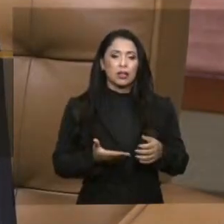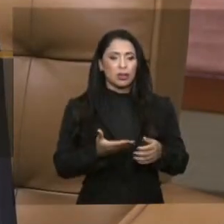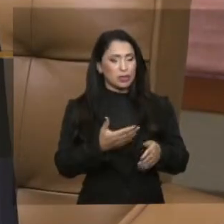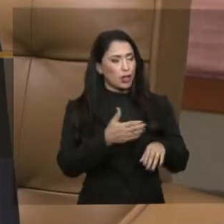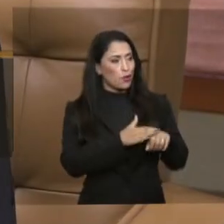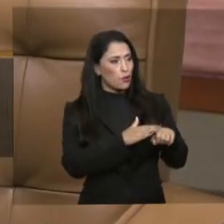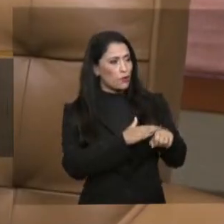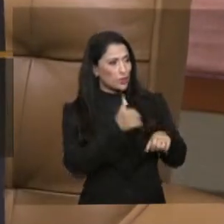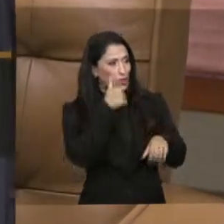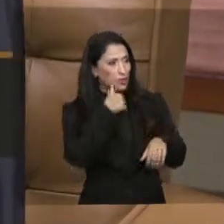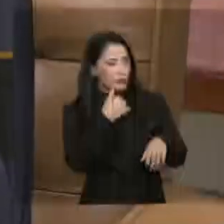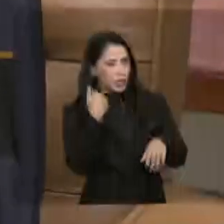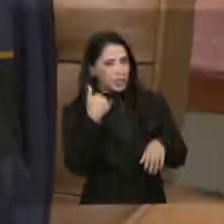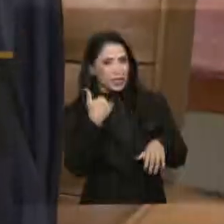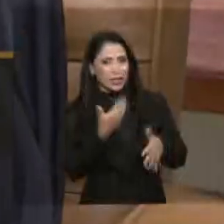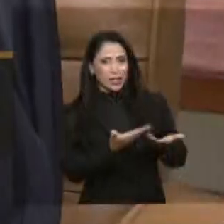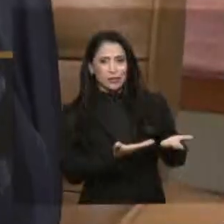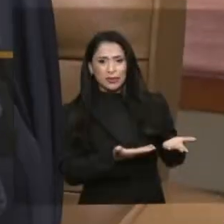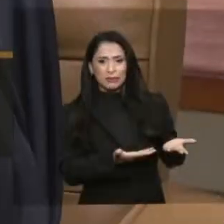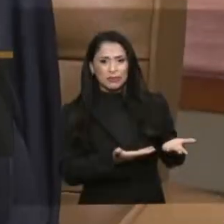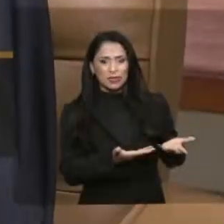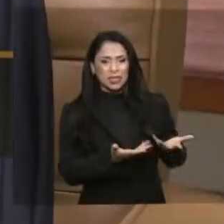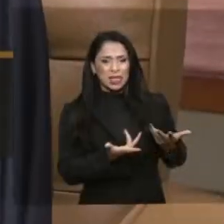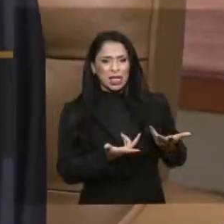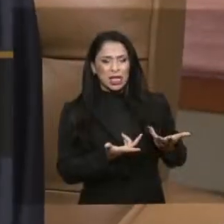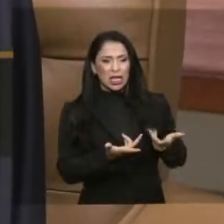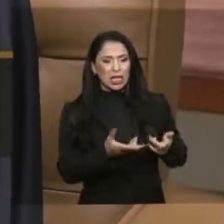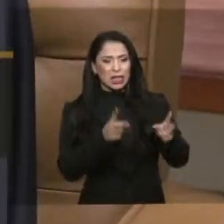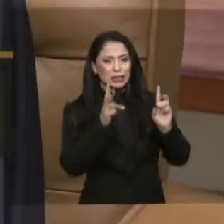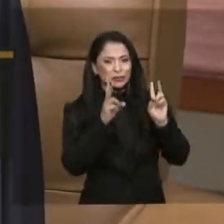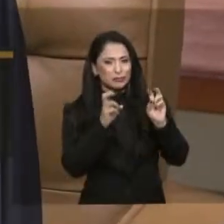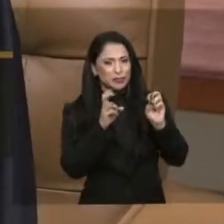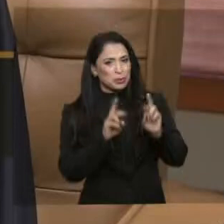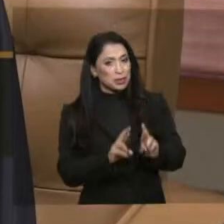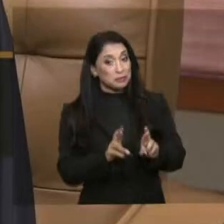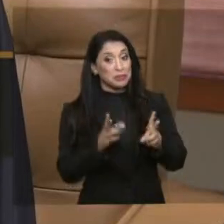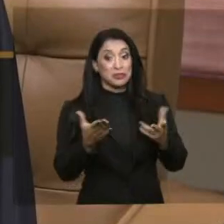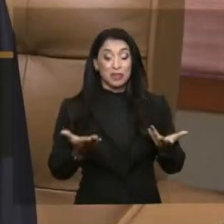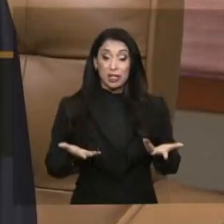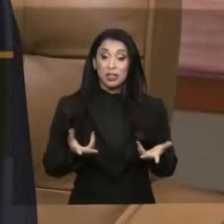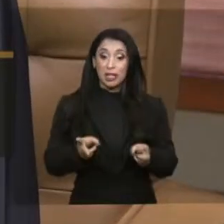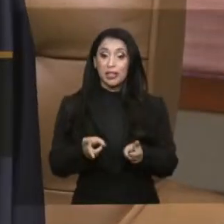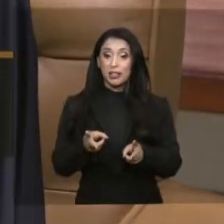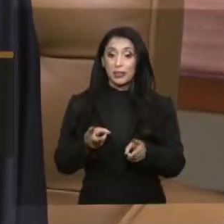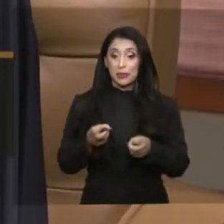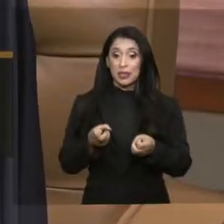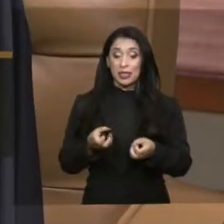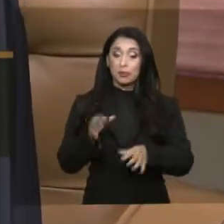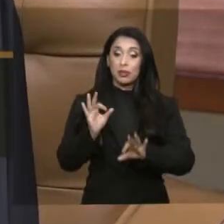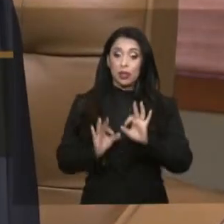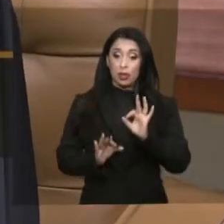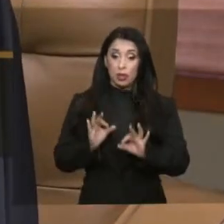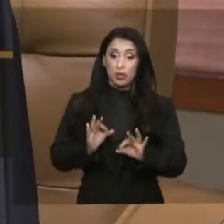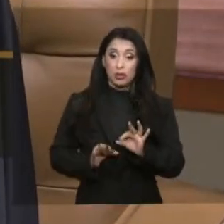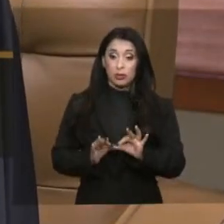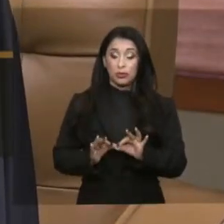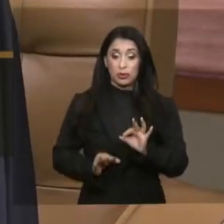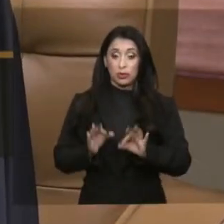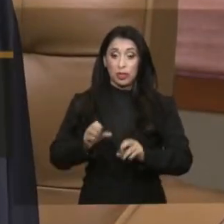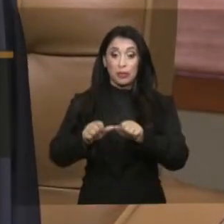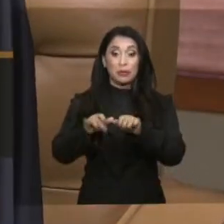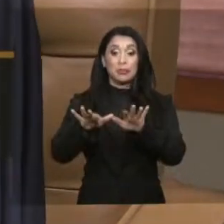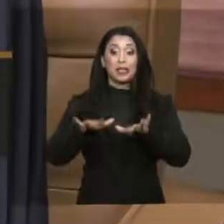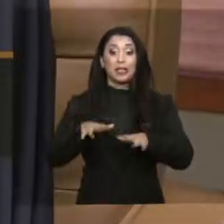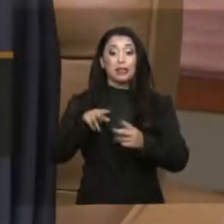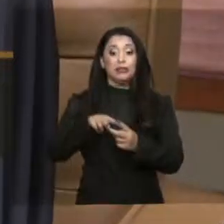Carmen Lúcia, e dizia, que configuração interessante. Daí a gente vai verificar que isso foi um julgamento no